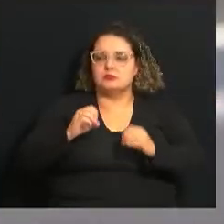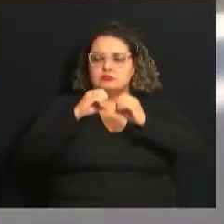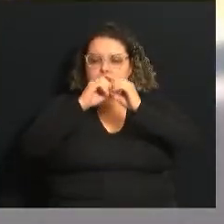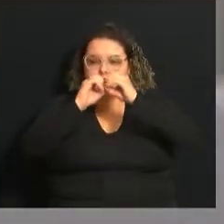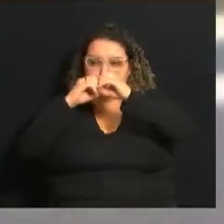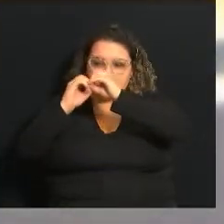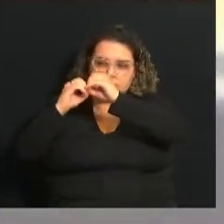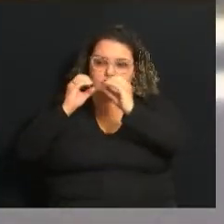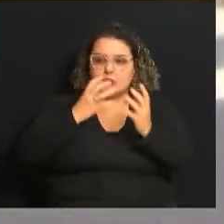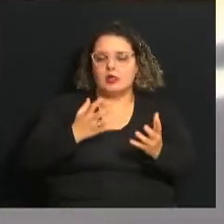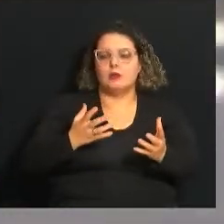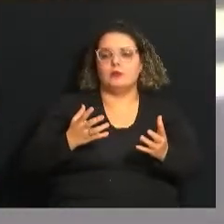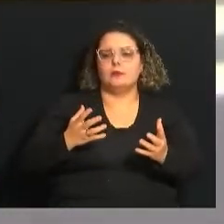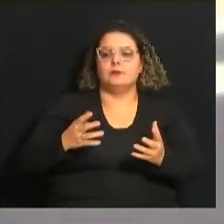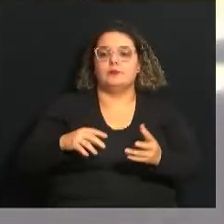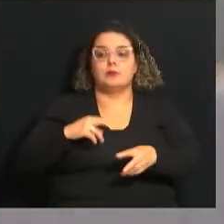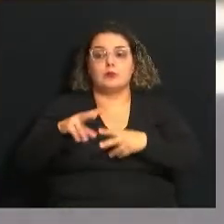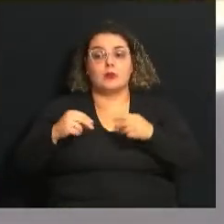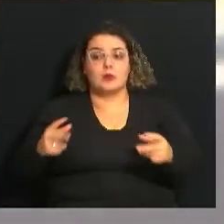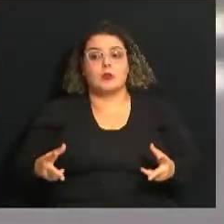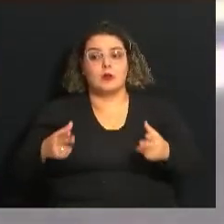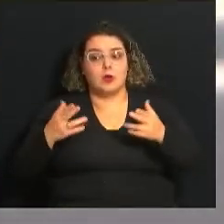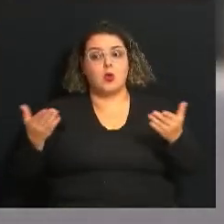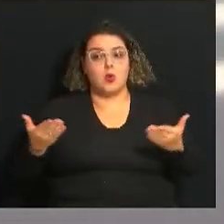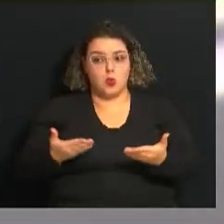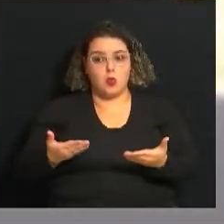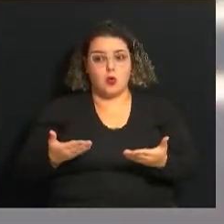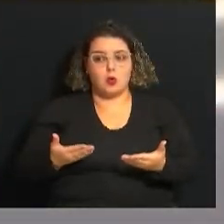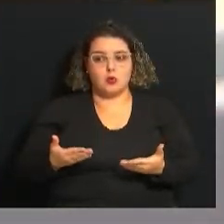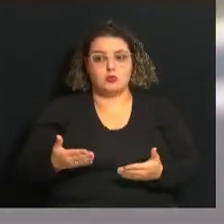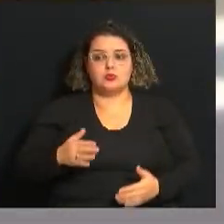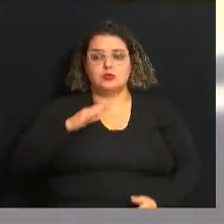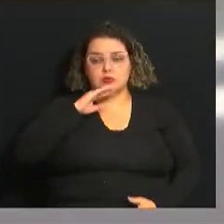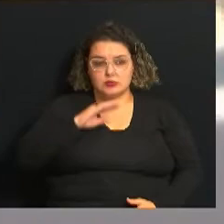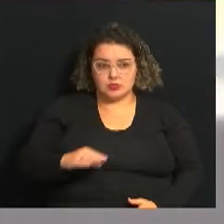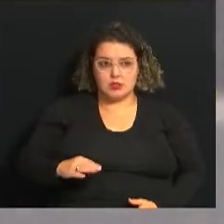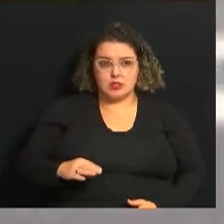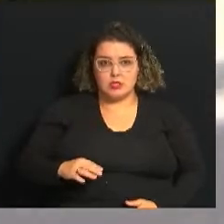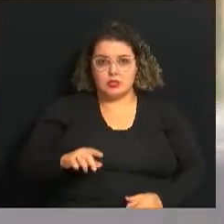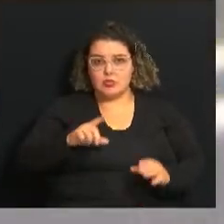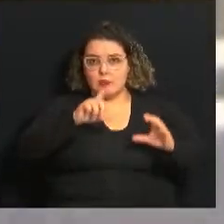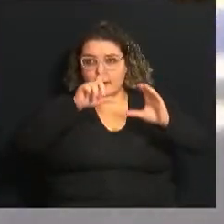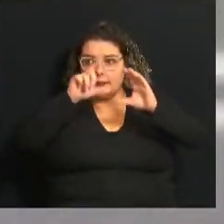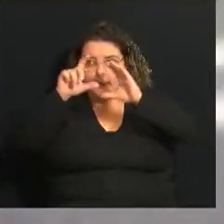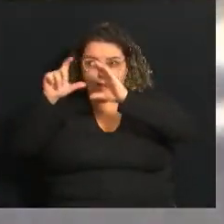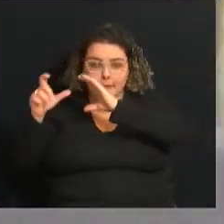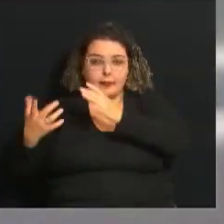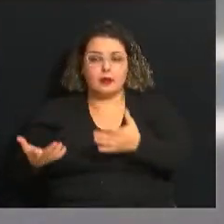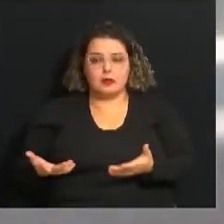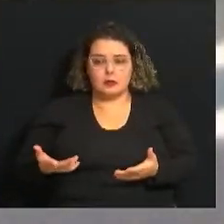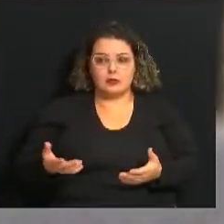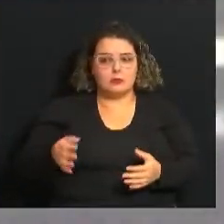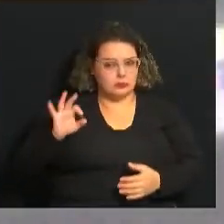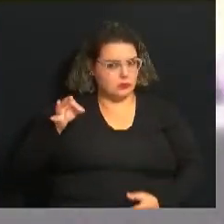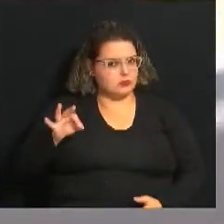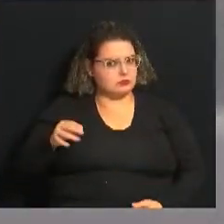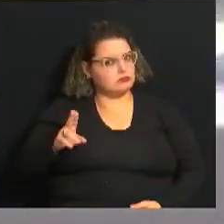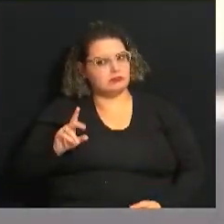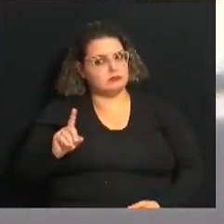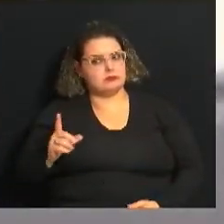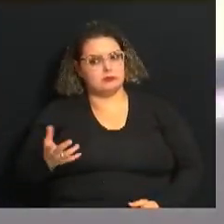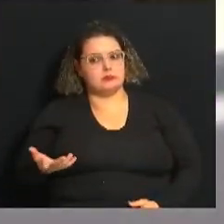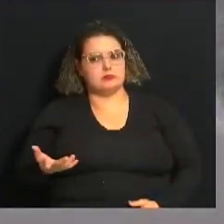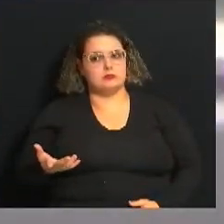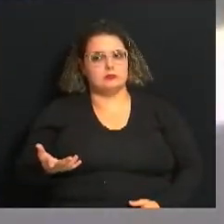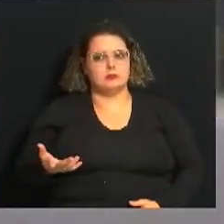A inauguração é hoje à tarde, mas ela já está em atividade, já captou algumas imagens. Estou certa ou não